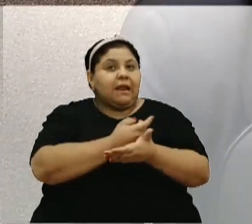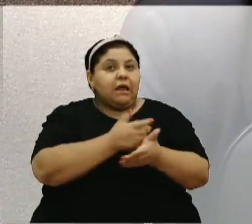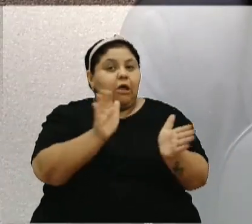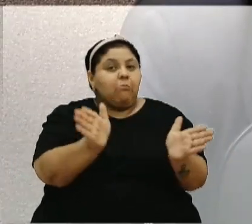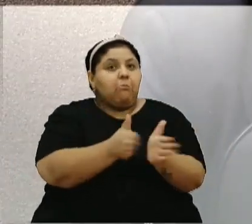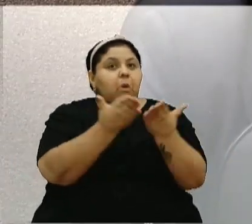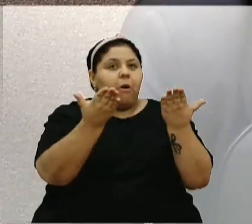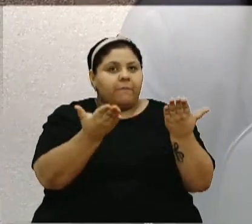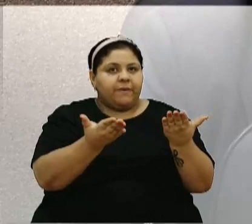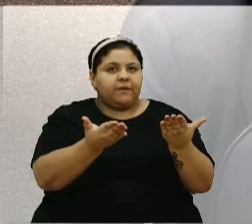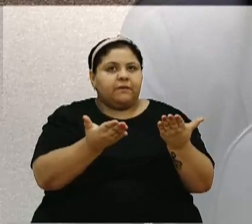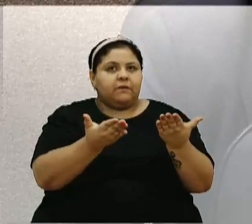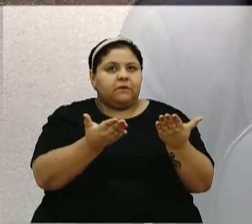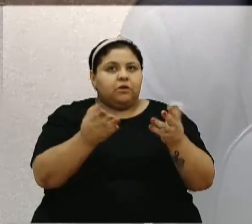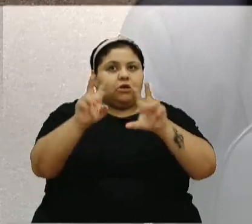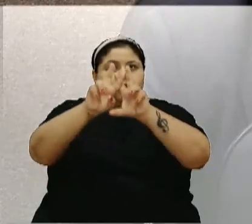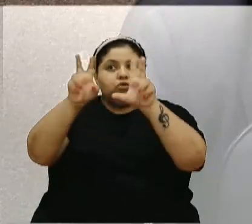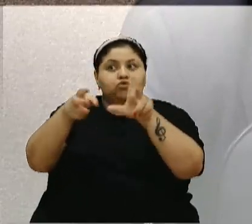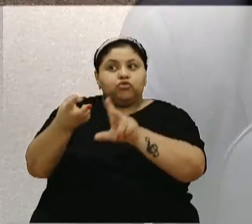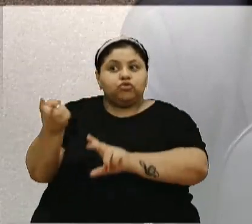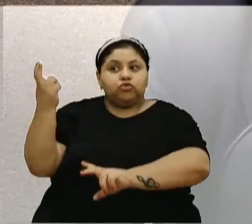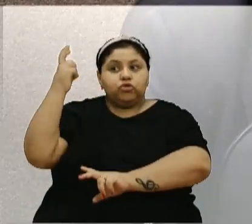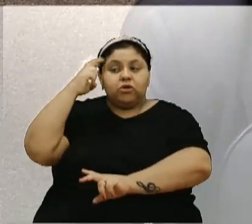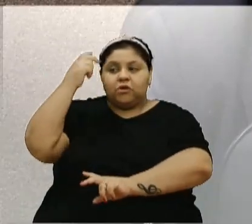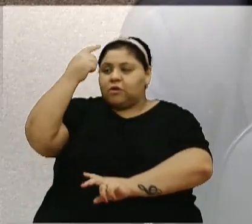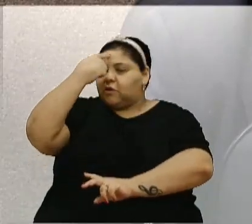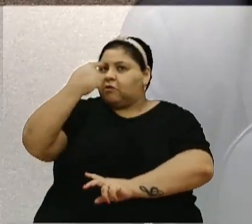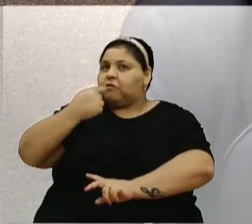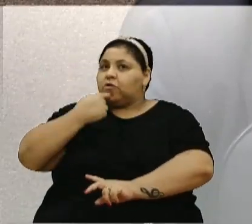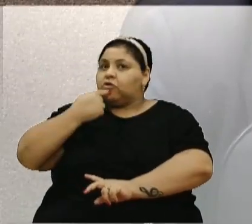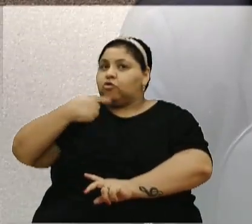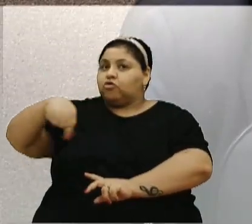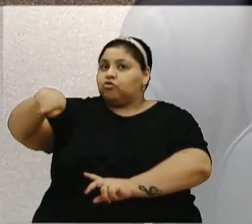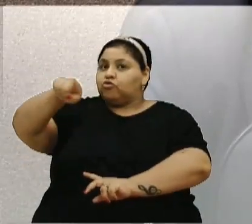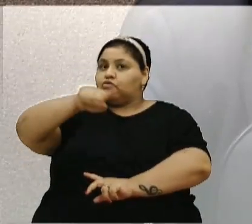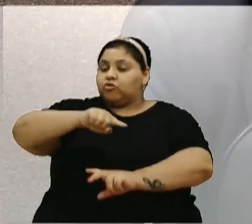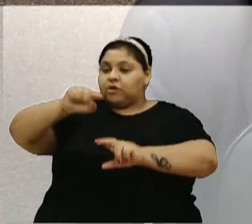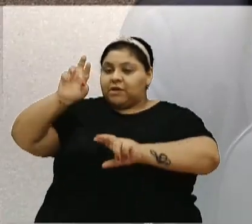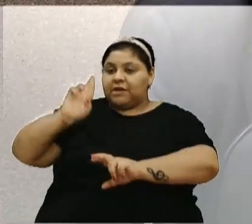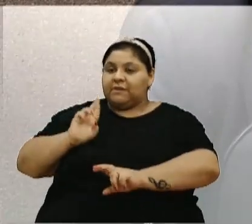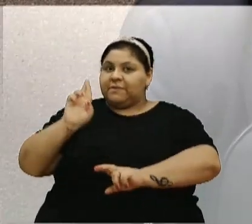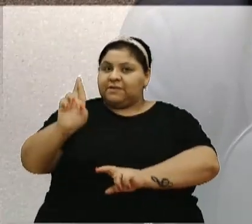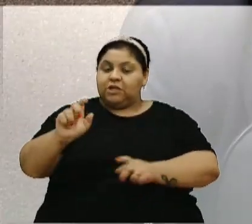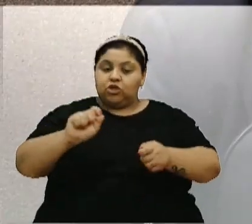respeito da nossa cultura, da nossa identidade, daquilo que somos e de tudo aquilo que nós